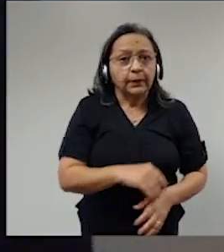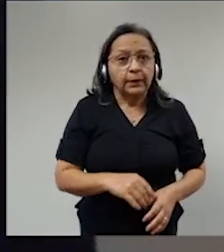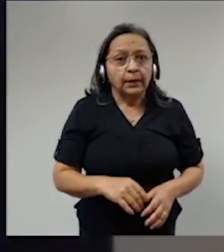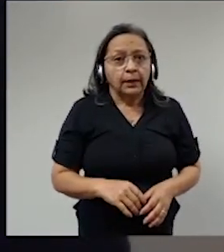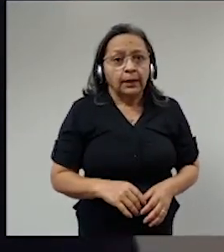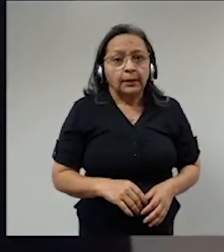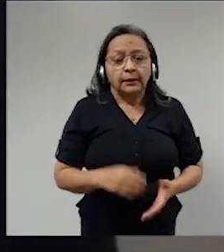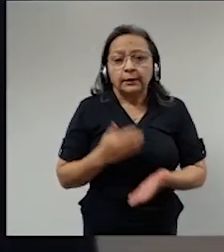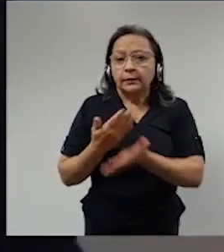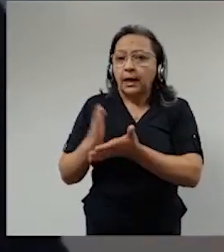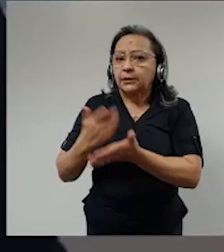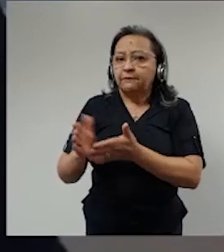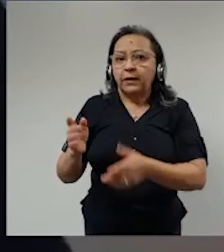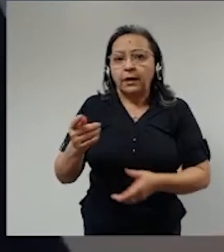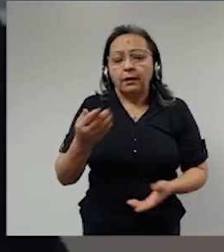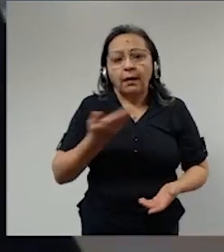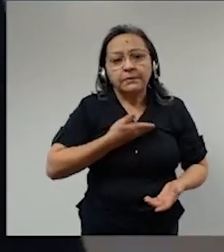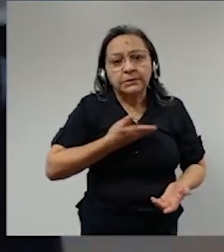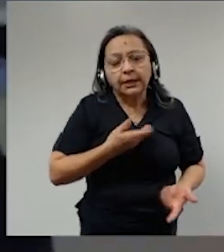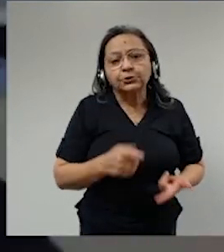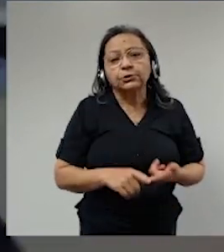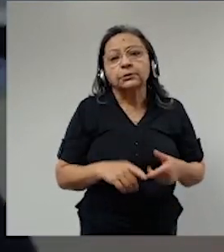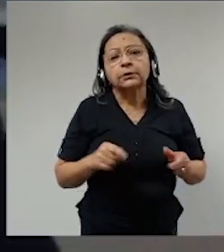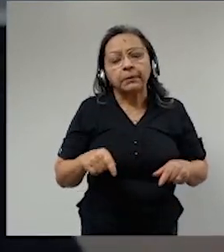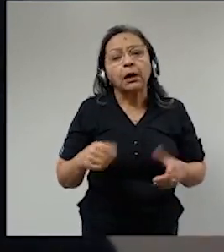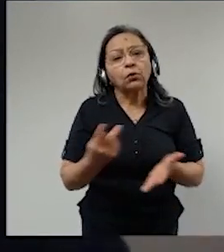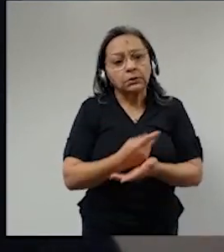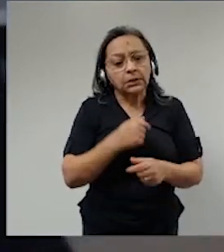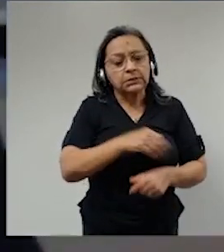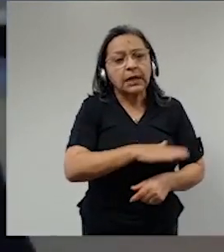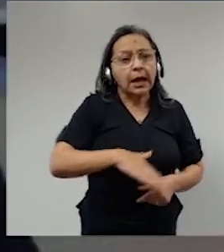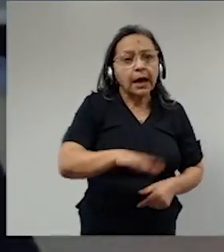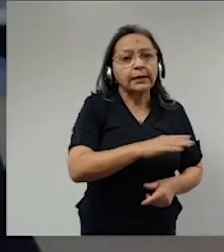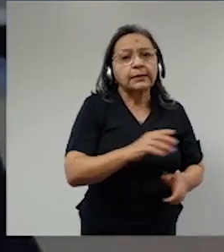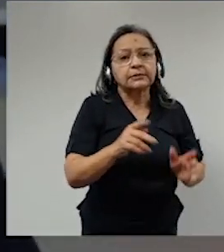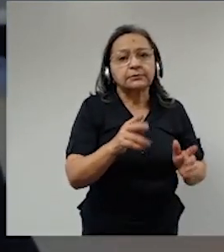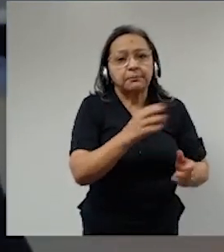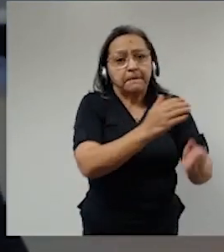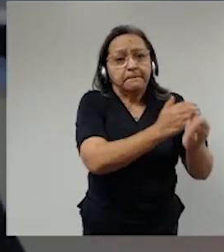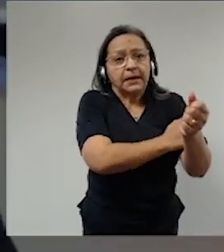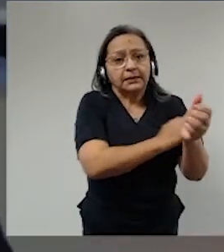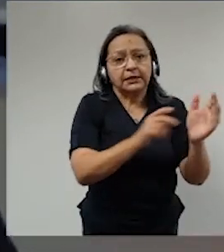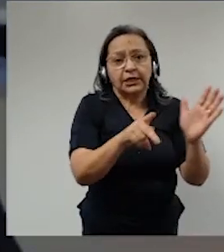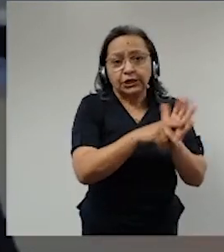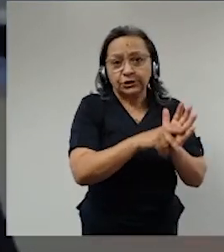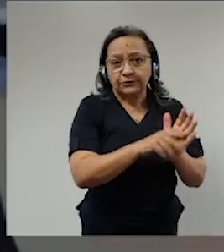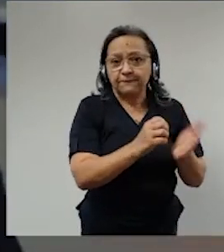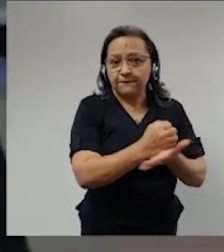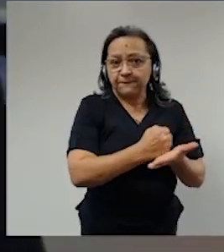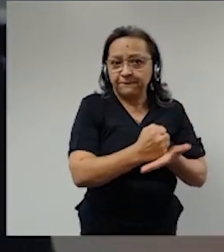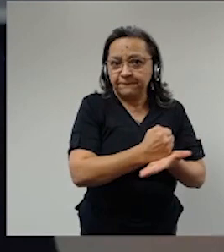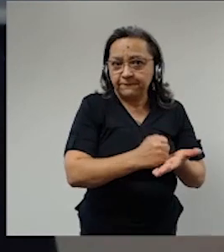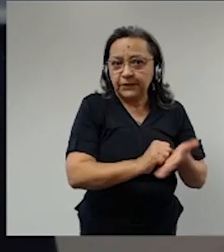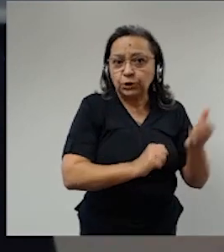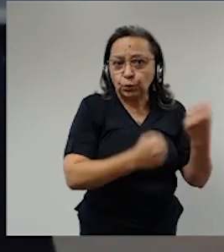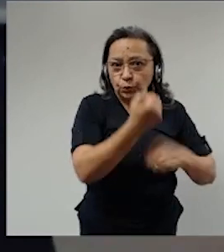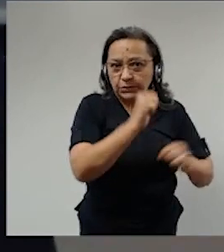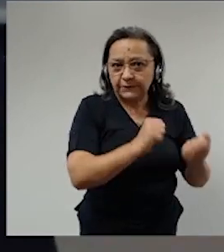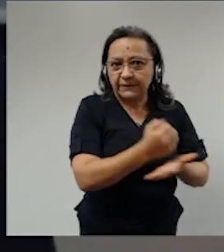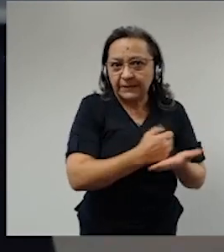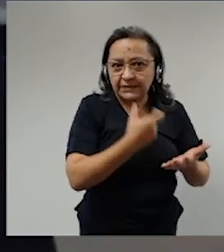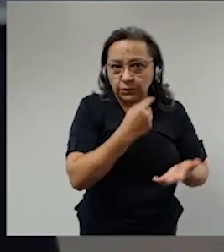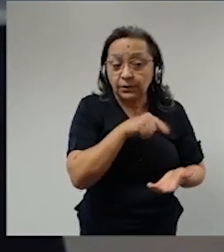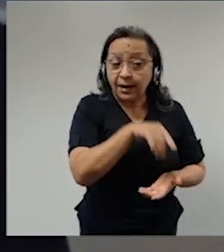E isso ocorre também na área das patentes farmacêuticas. Então, vamos nos lembrar, em primeiro lugar, que na